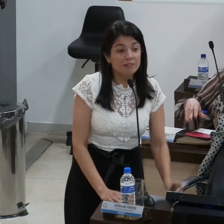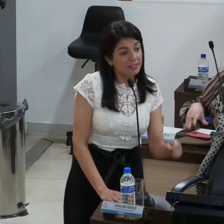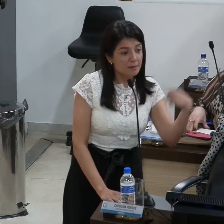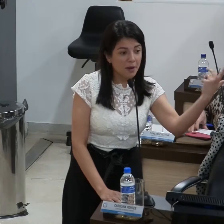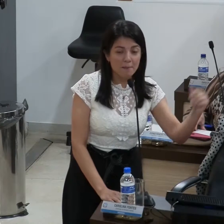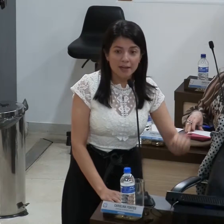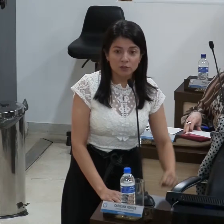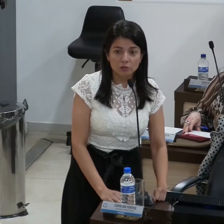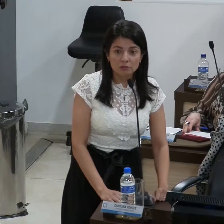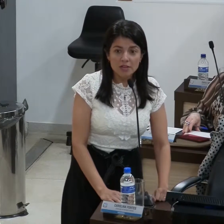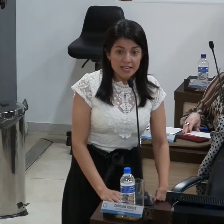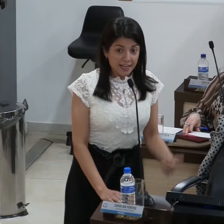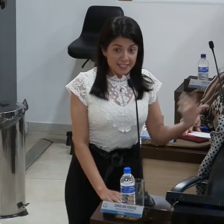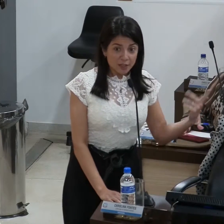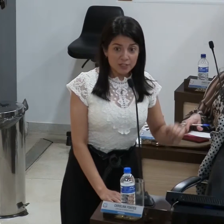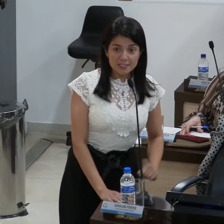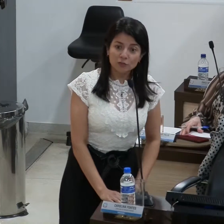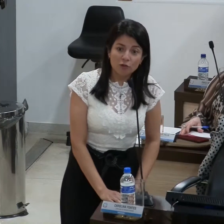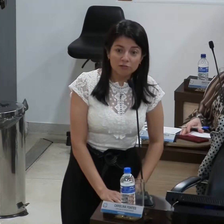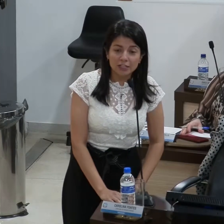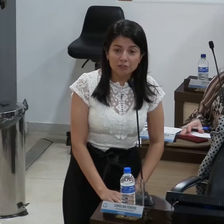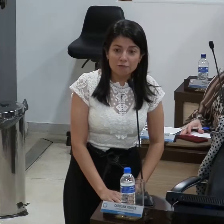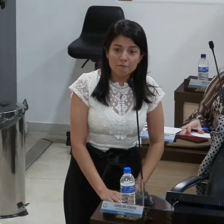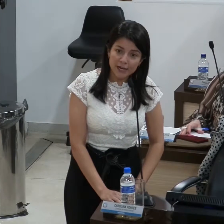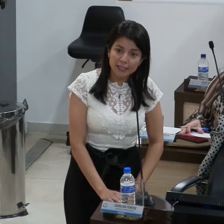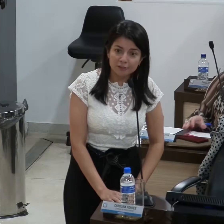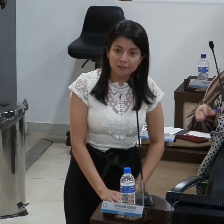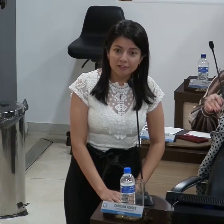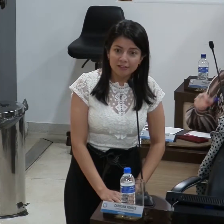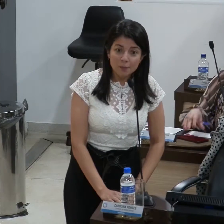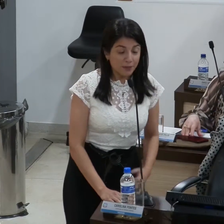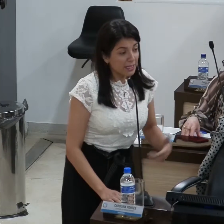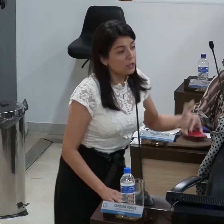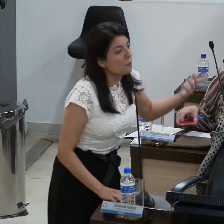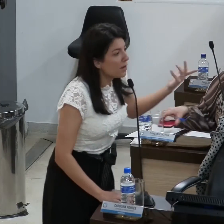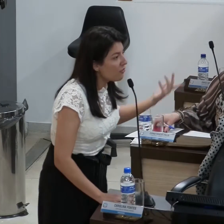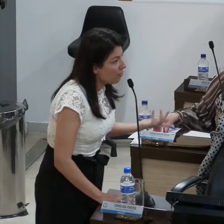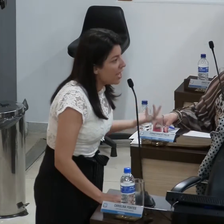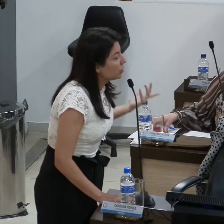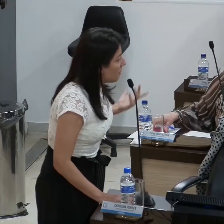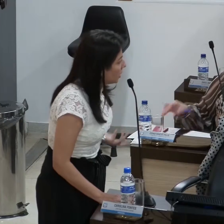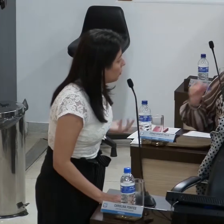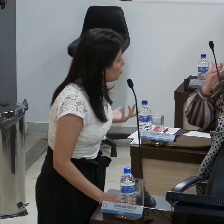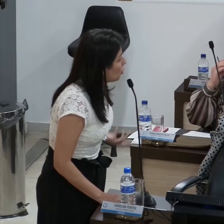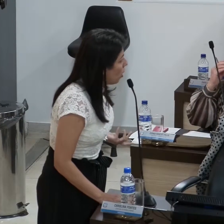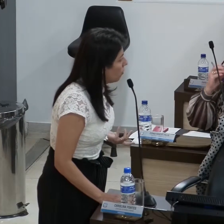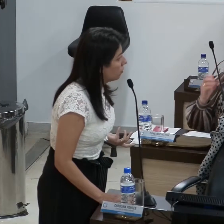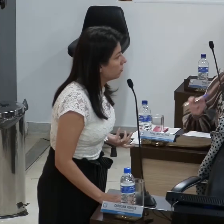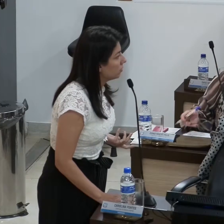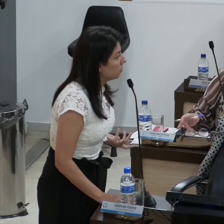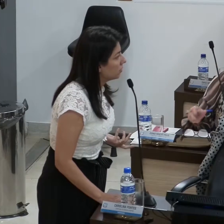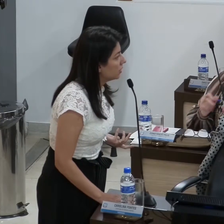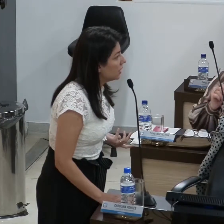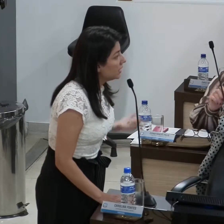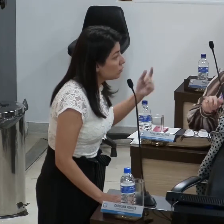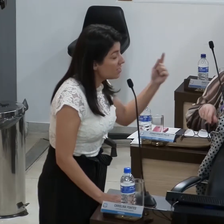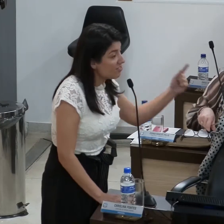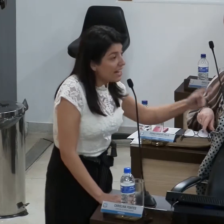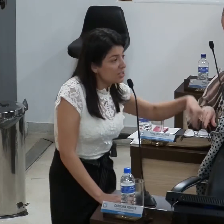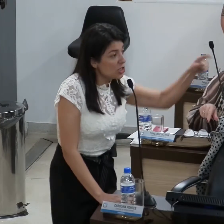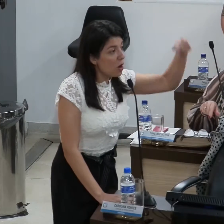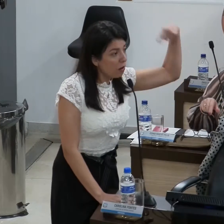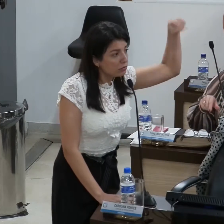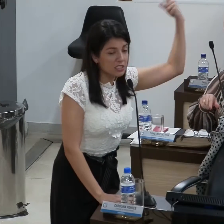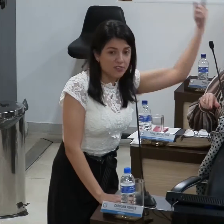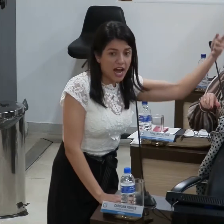contratual ou inadimplemento? E a questão da exceção do contrato não cumprido? Por que o prefeito Mário Botion não se